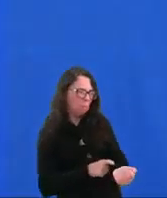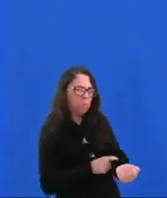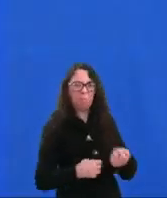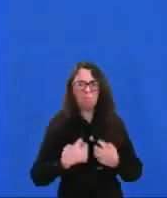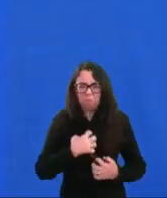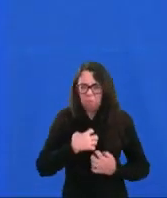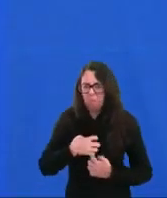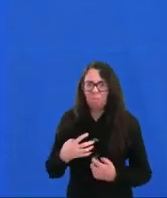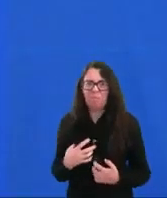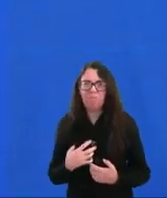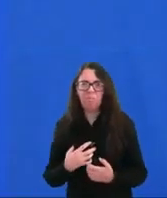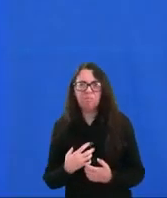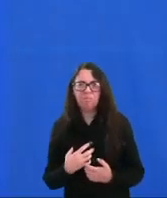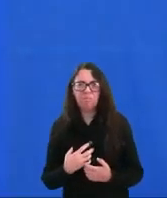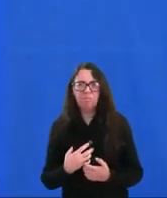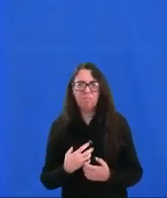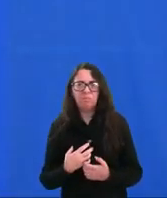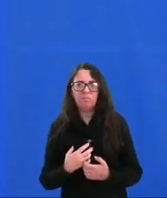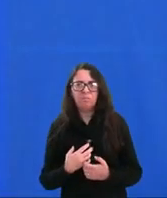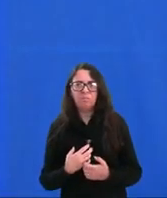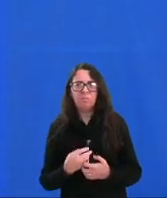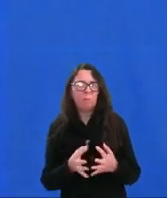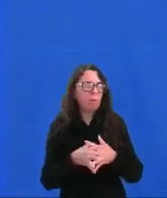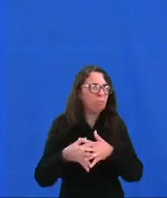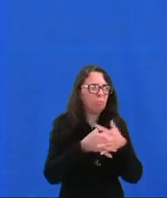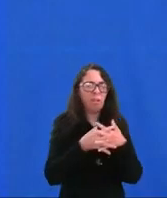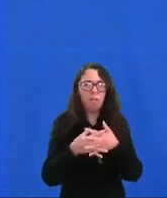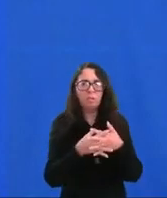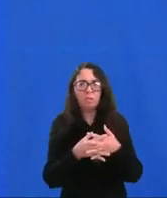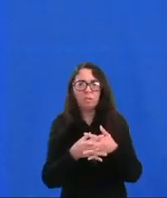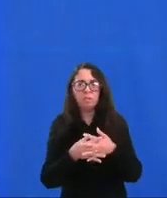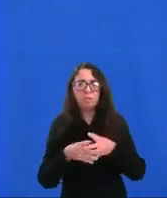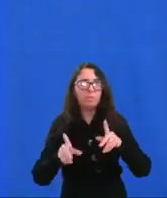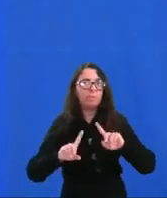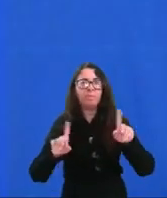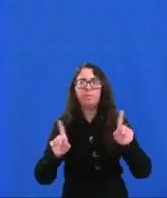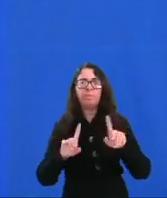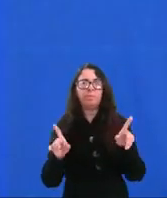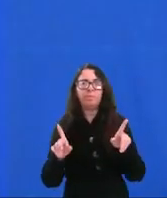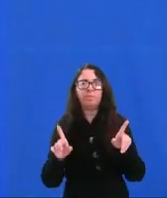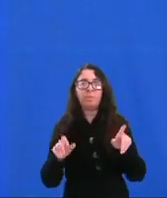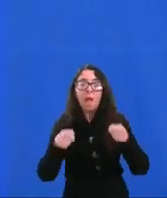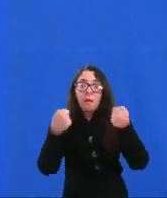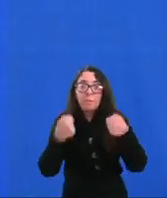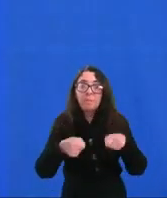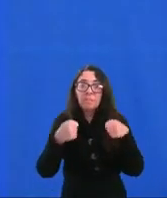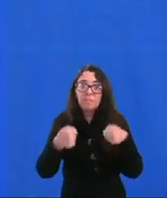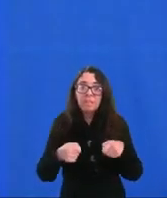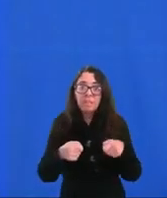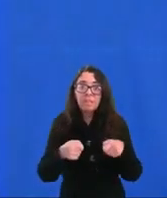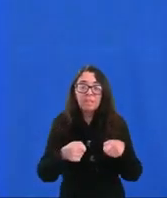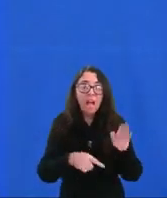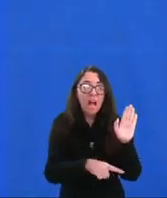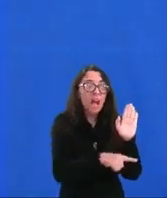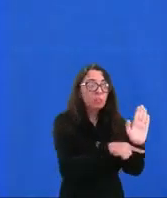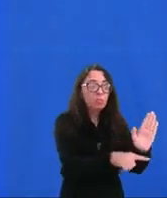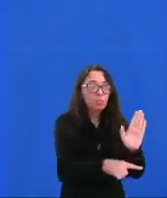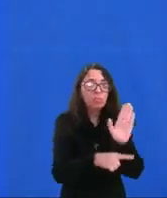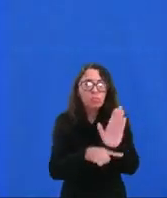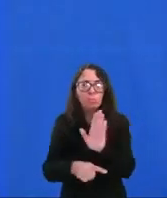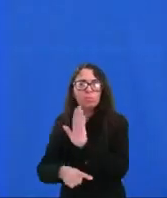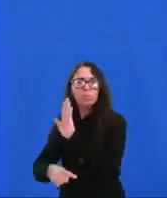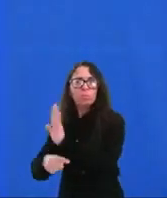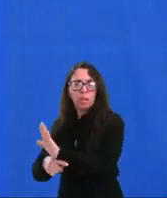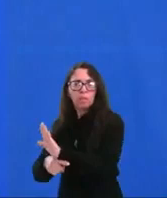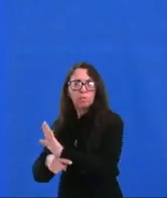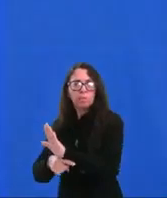nós mesmos incondicionalmente. Verso número 26. De maneira que, se algum membro sofre,